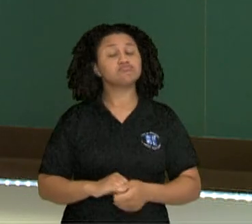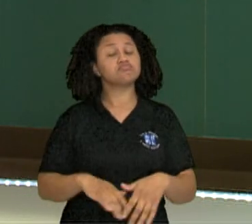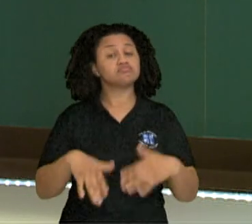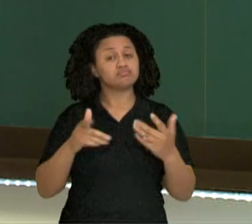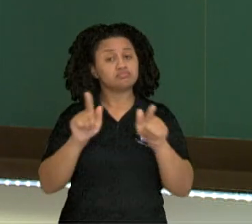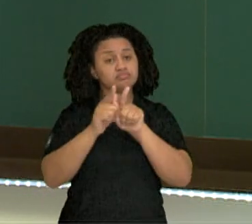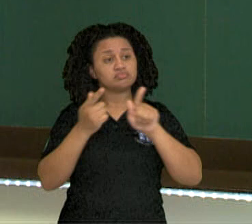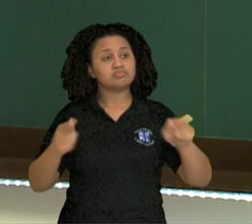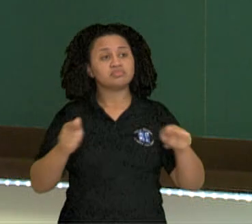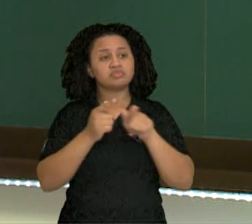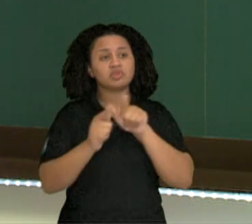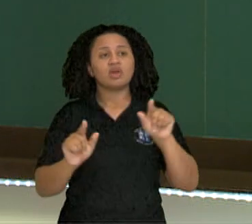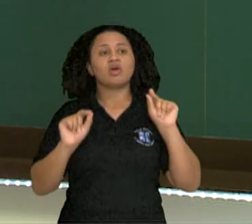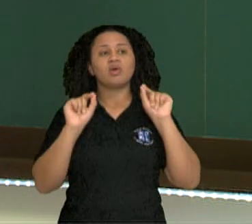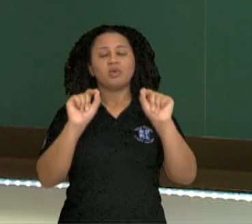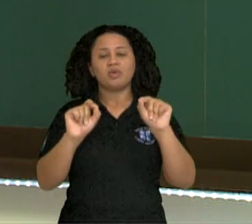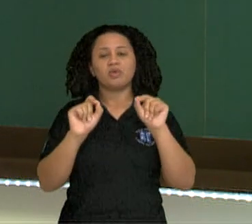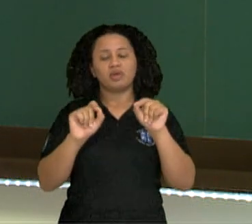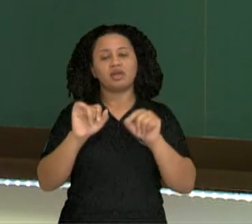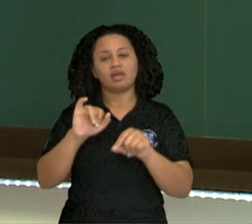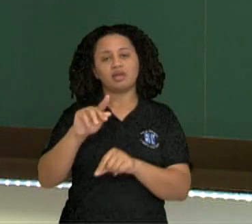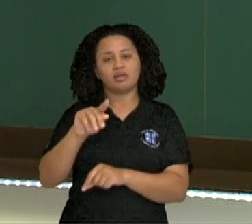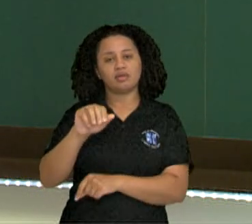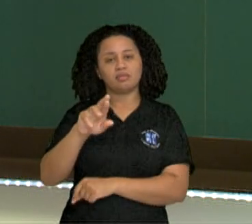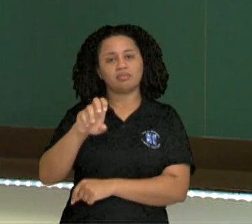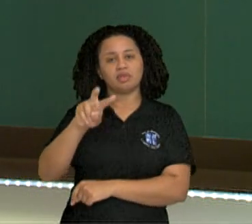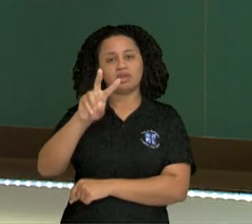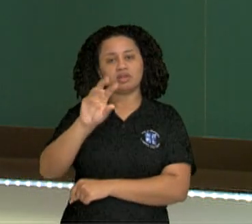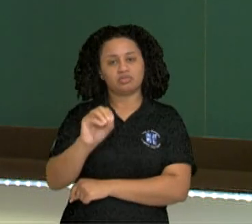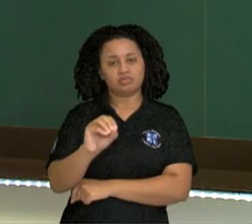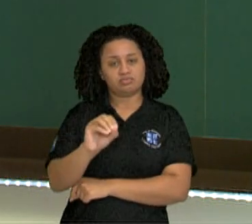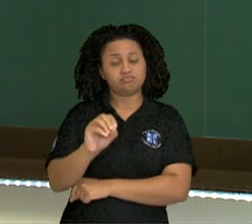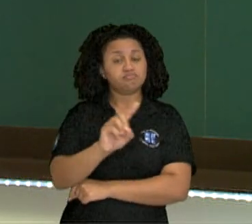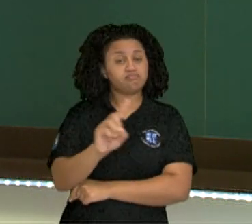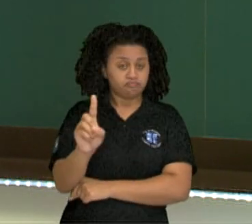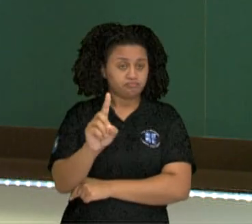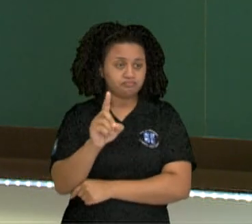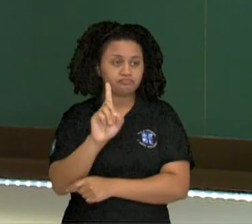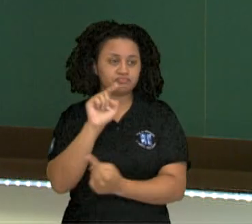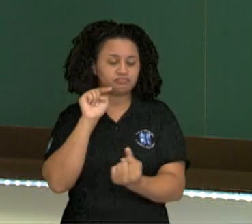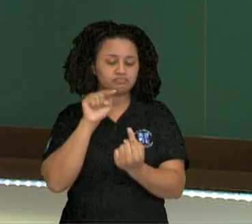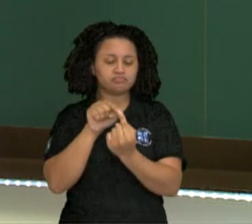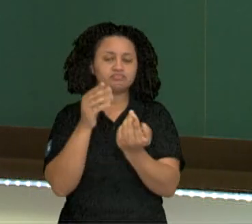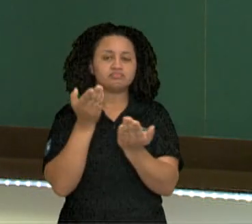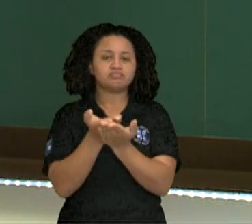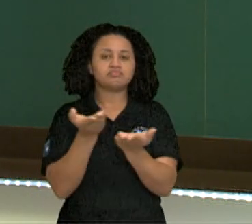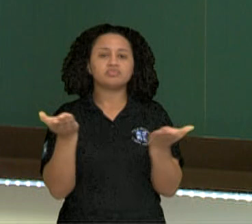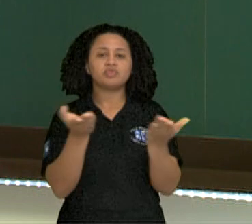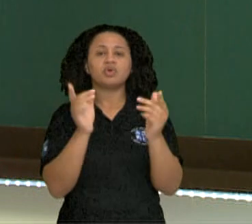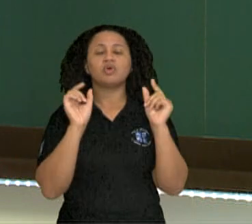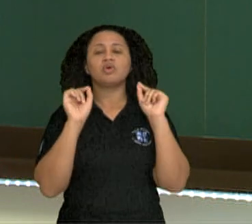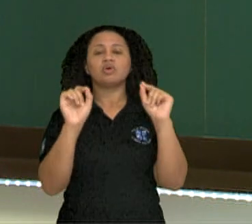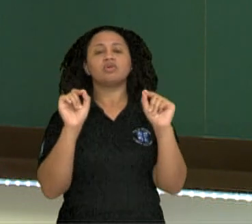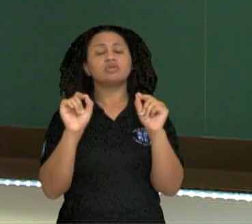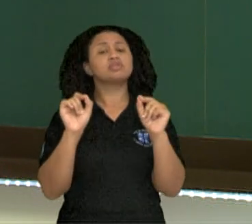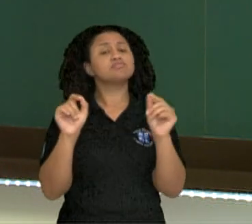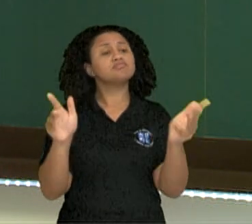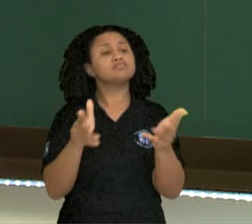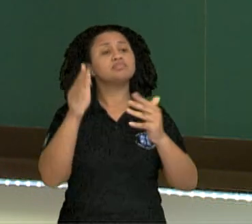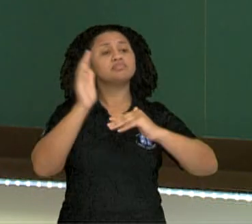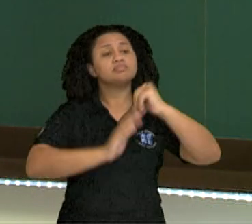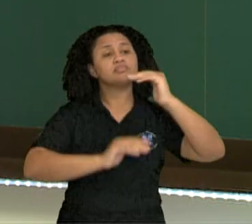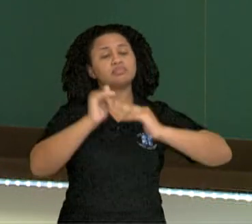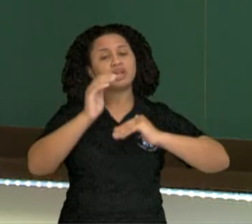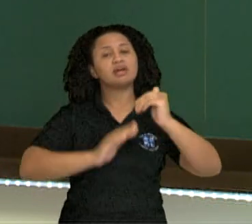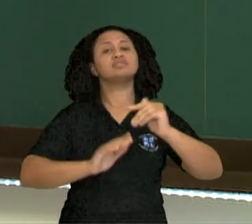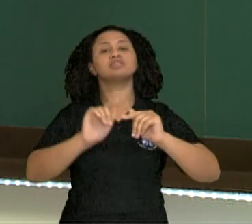parte gramatical é o modo imperativo negativo. O objetivo da nossa aula é promover práticas do uso